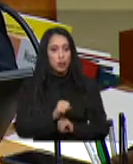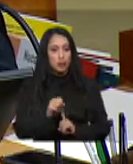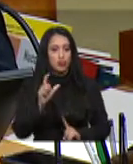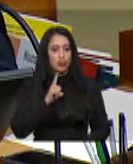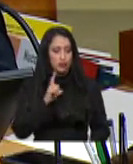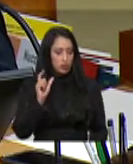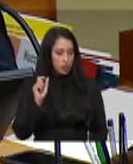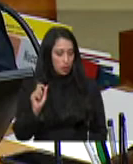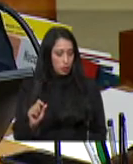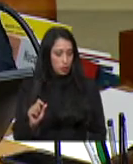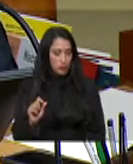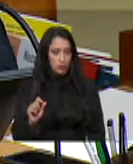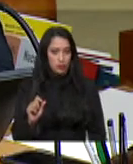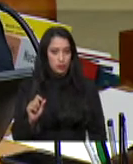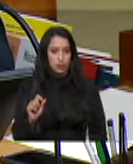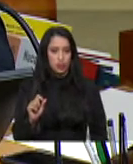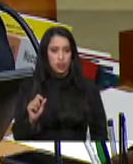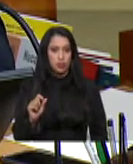conselho.